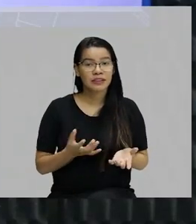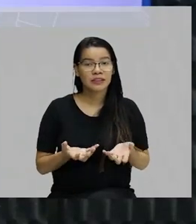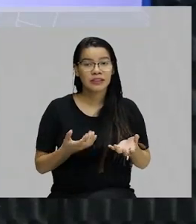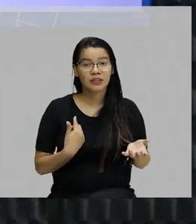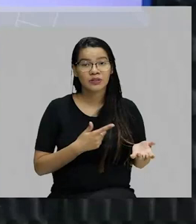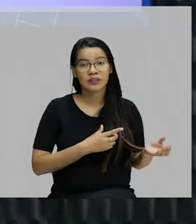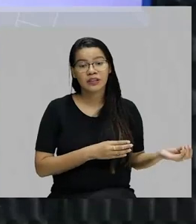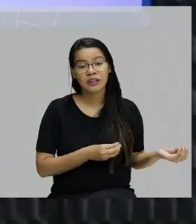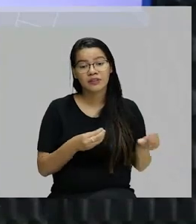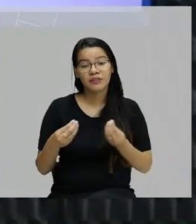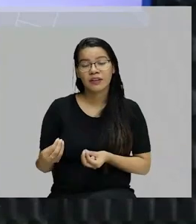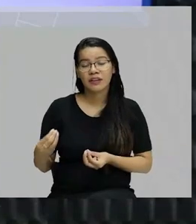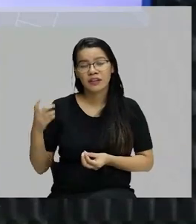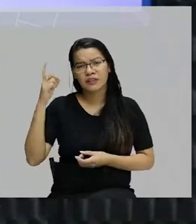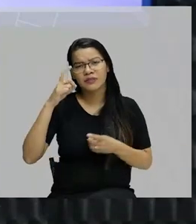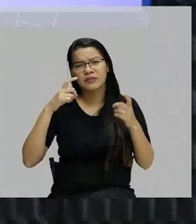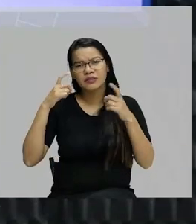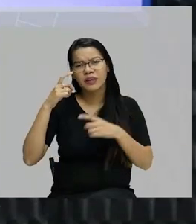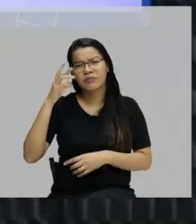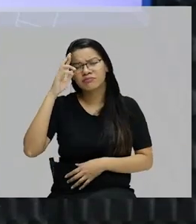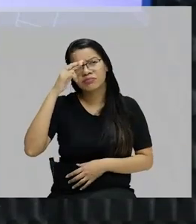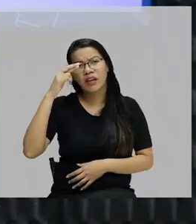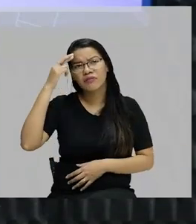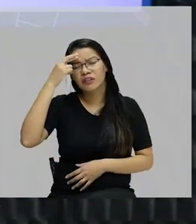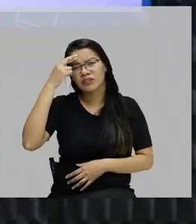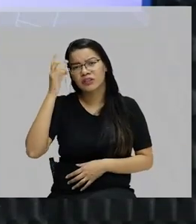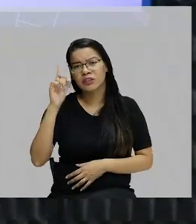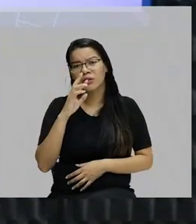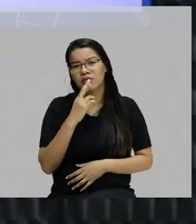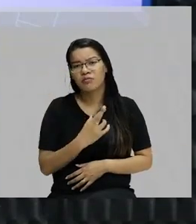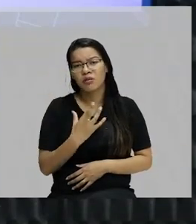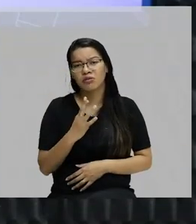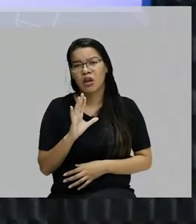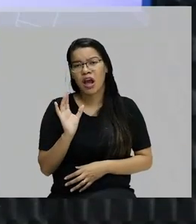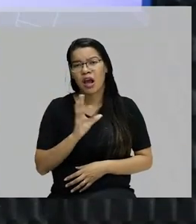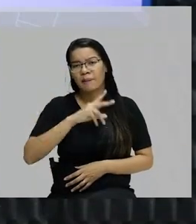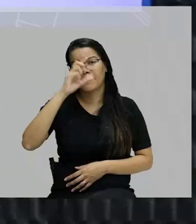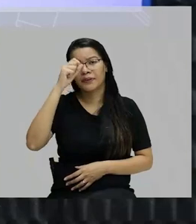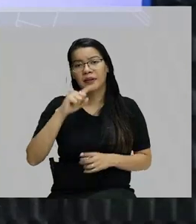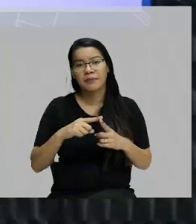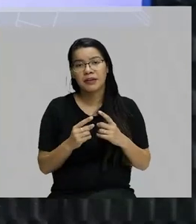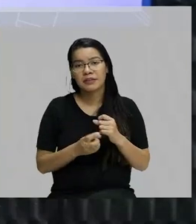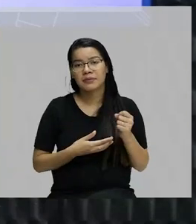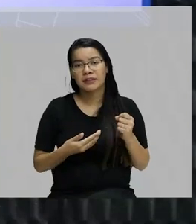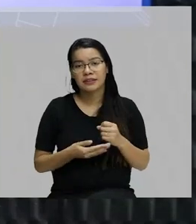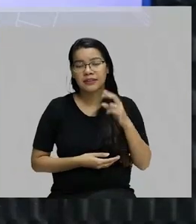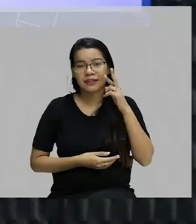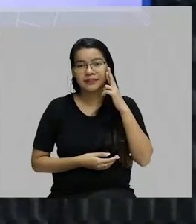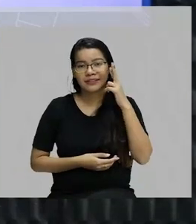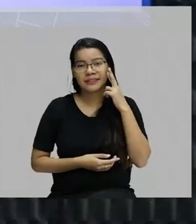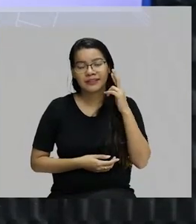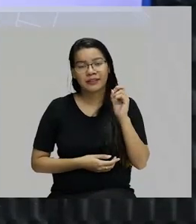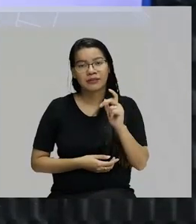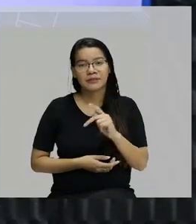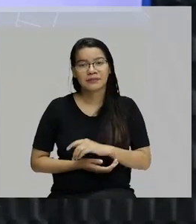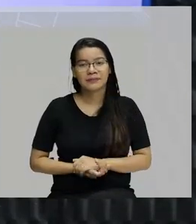refletir levar a gente a buscar respostas não uma resposta curta e direta mas mais baseado na reflexão deixa ali